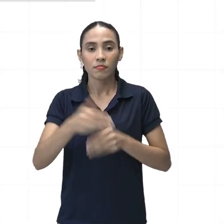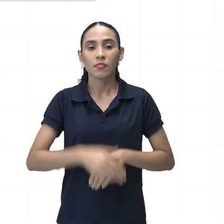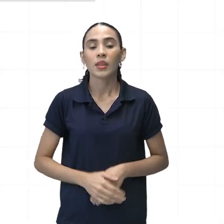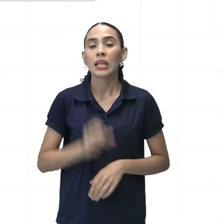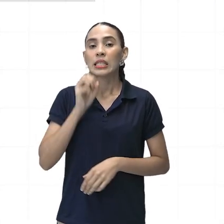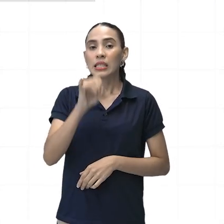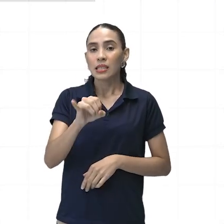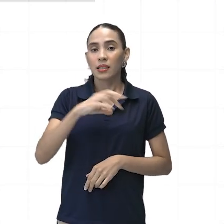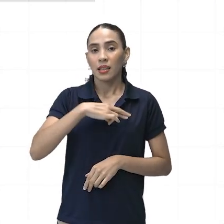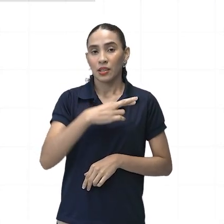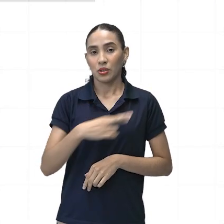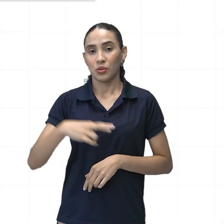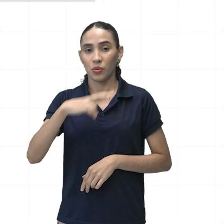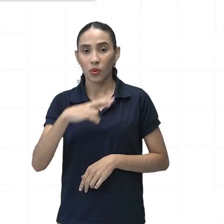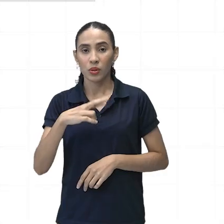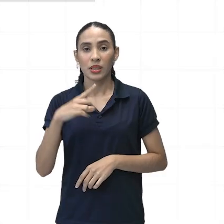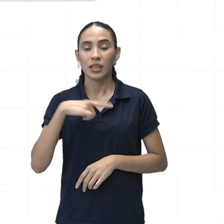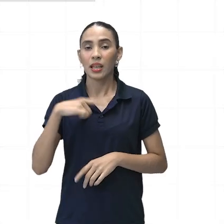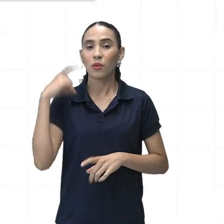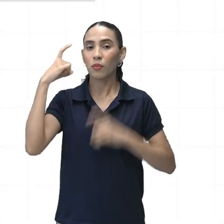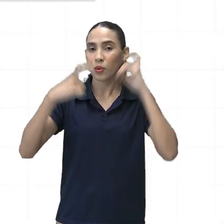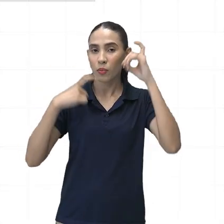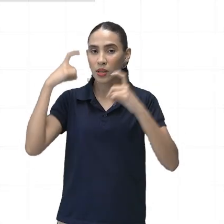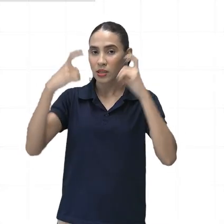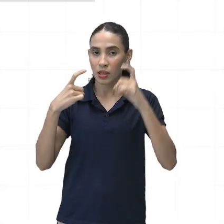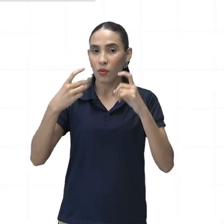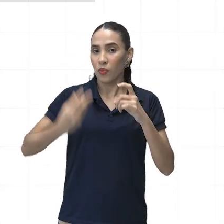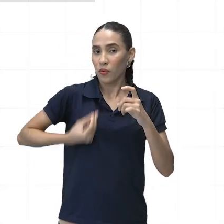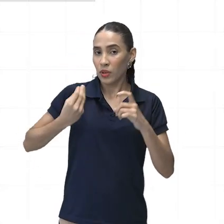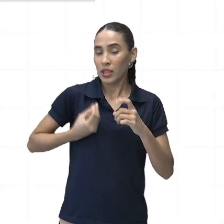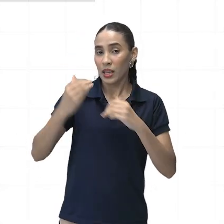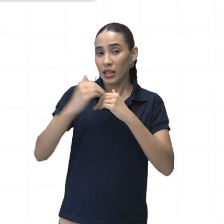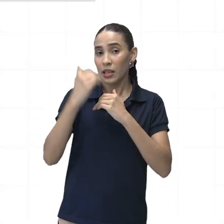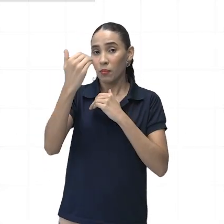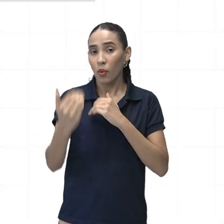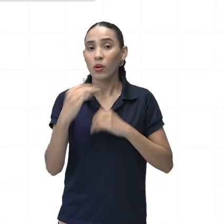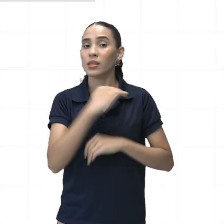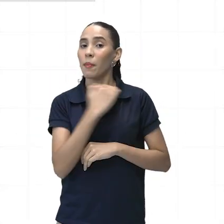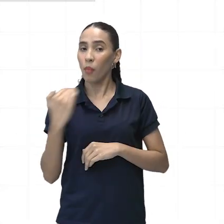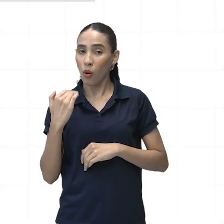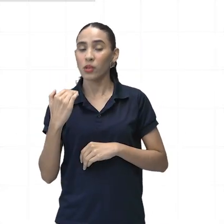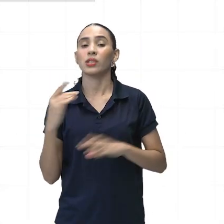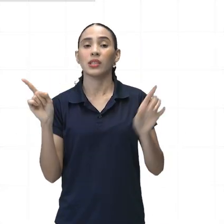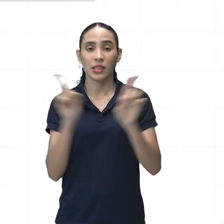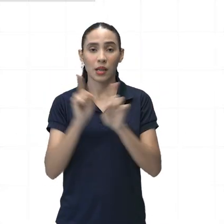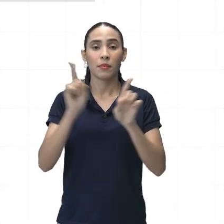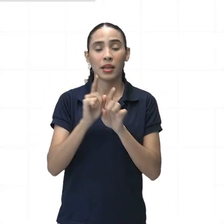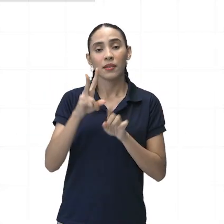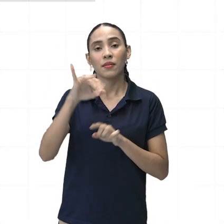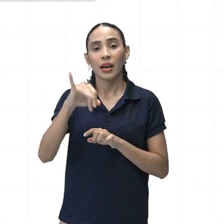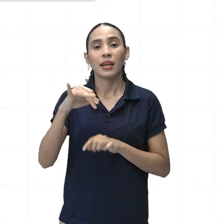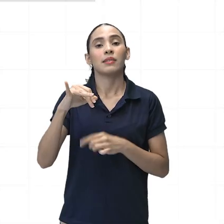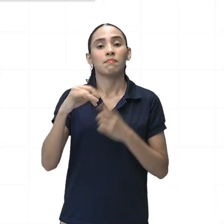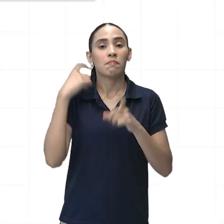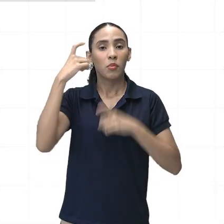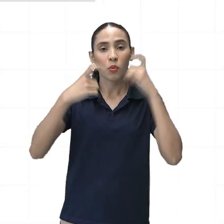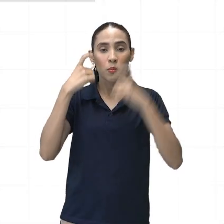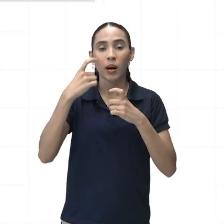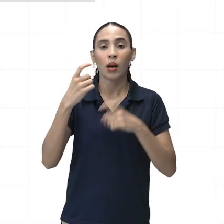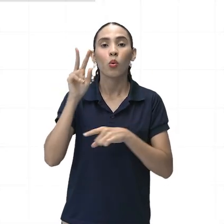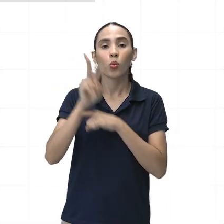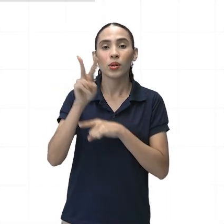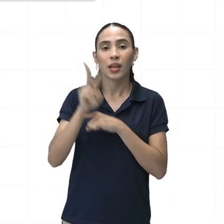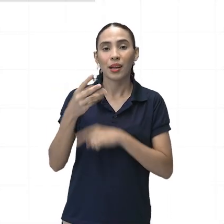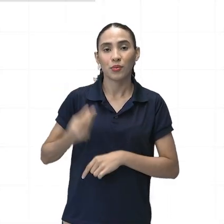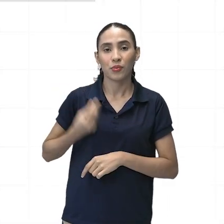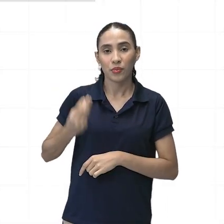Se a religião ela se preocupa com a vida após a morte, ela também vai se preocupar com a preservação da vida.